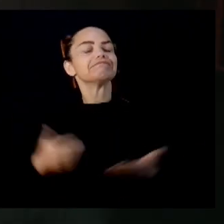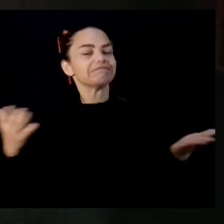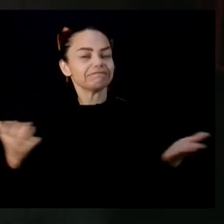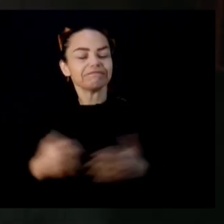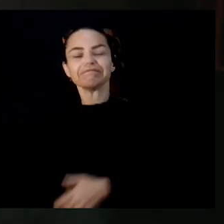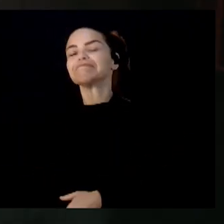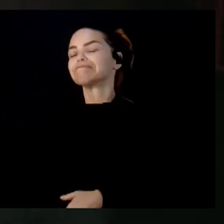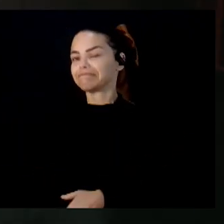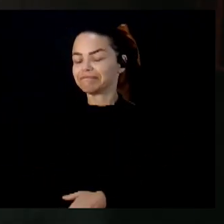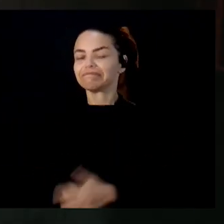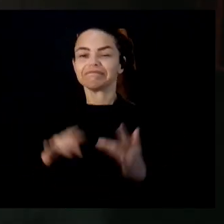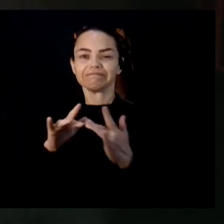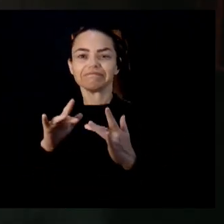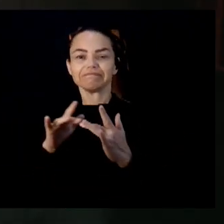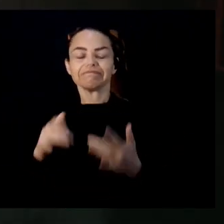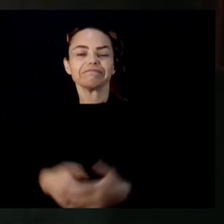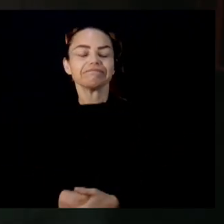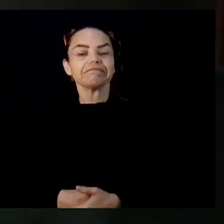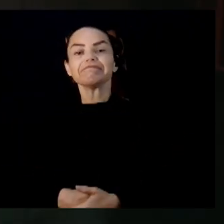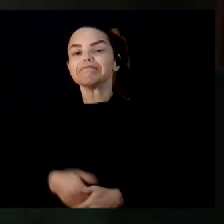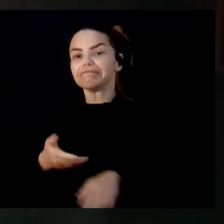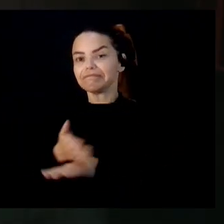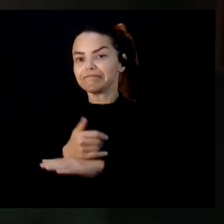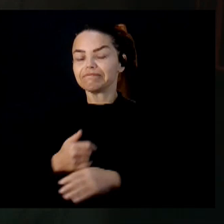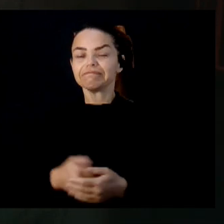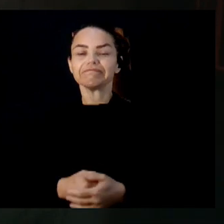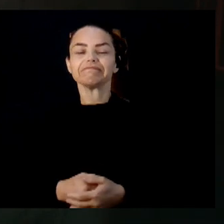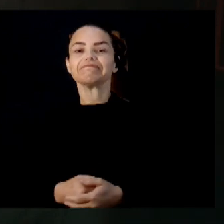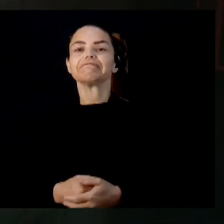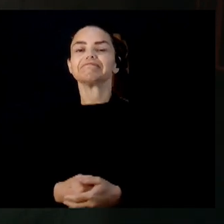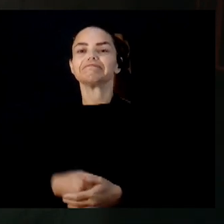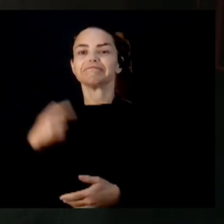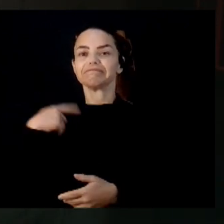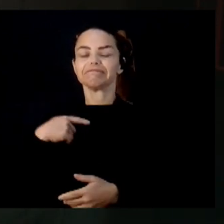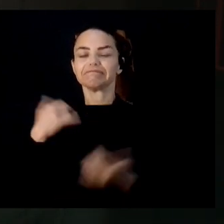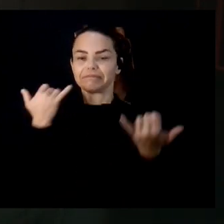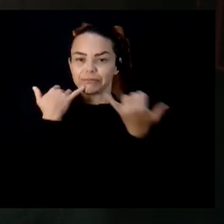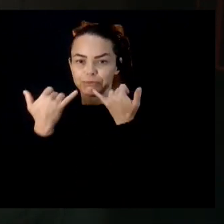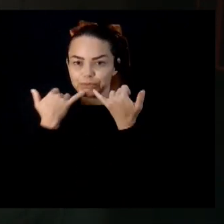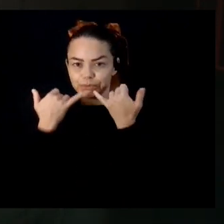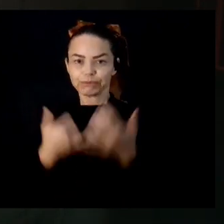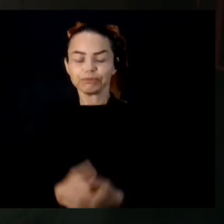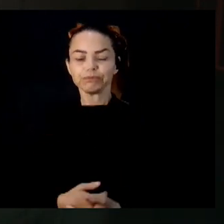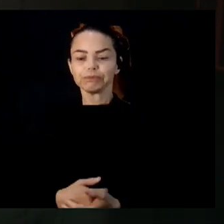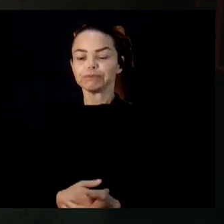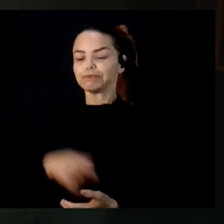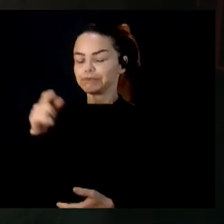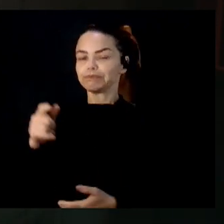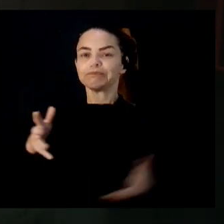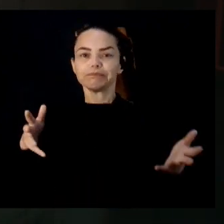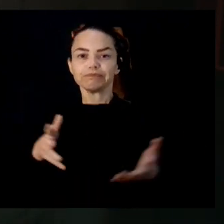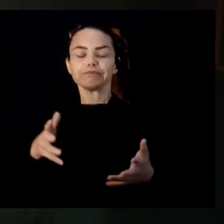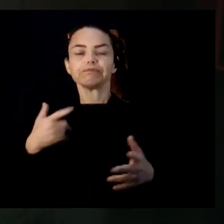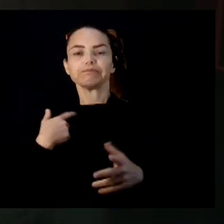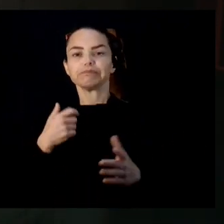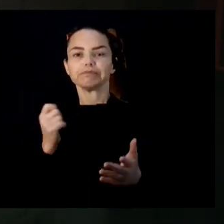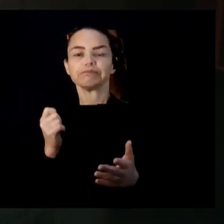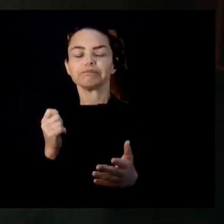em contato com a gente. Mas antes, nós vamos dar um giro pelas notícias. Contribuintes que têm débitos